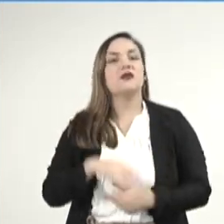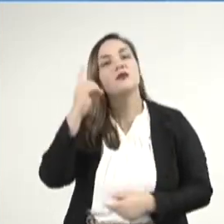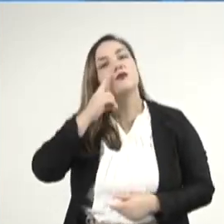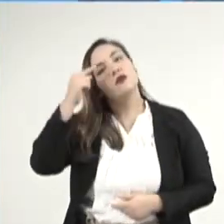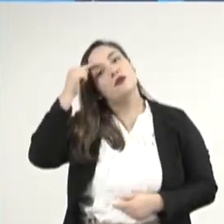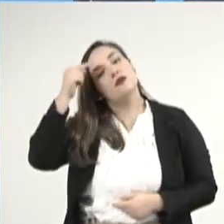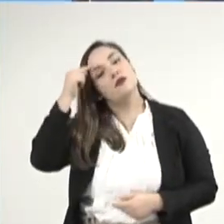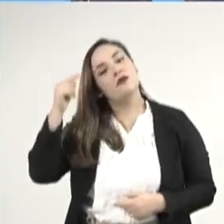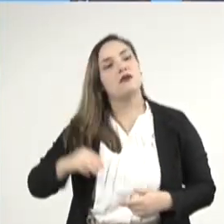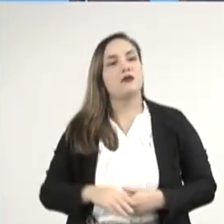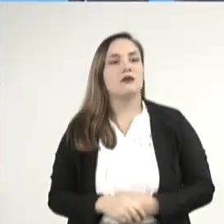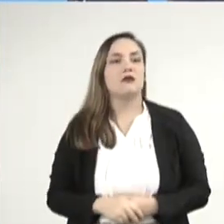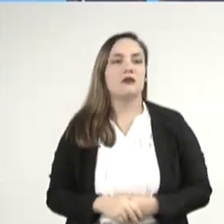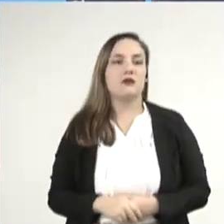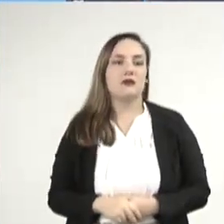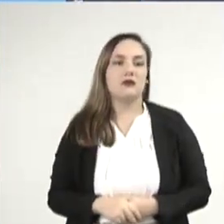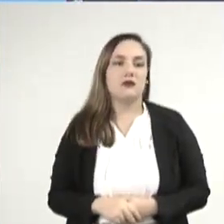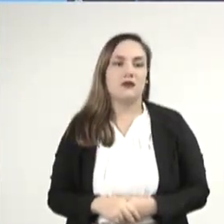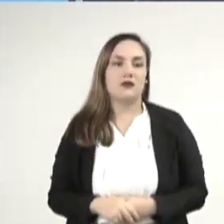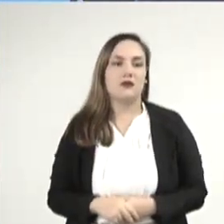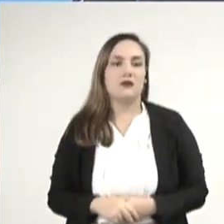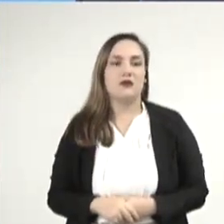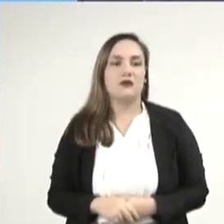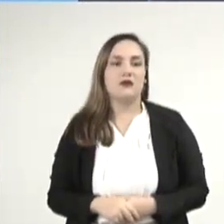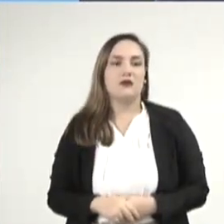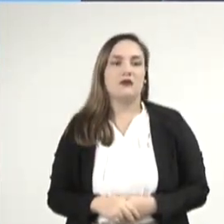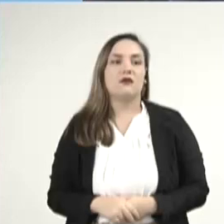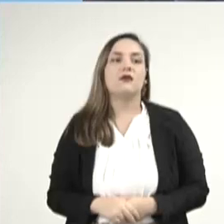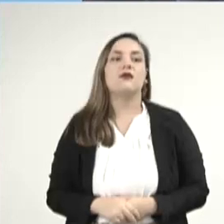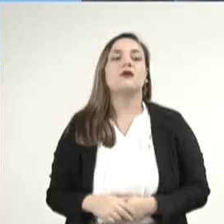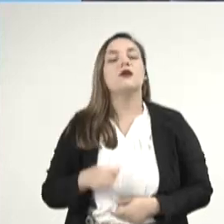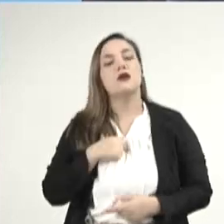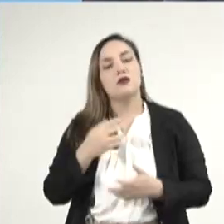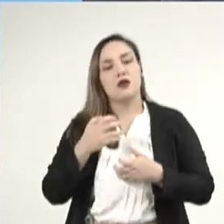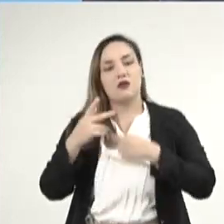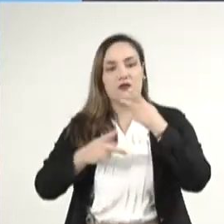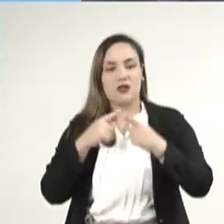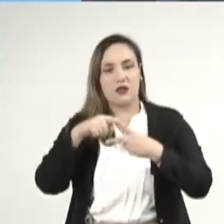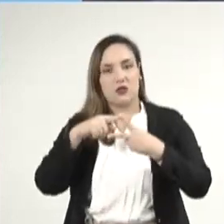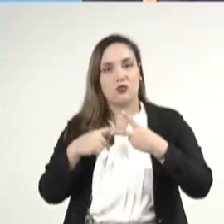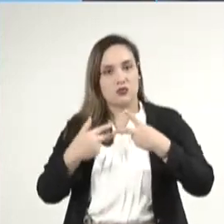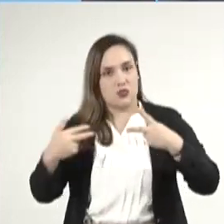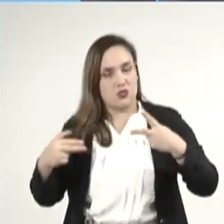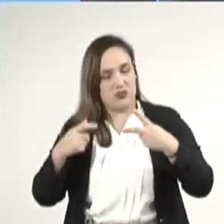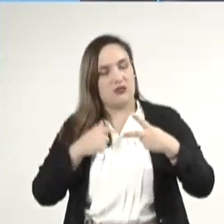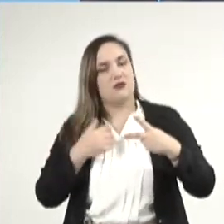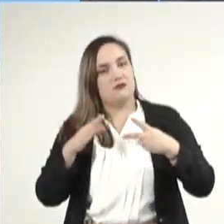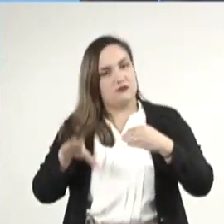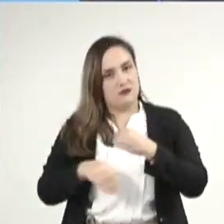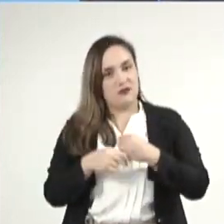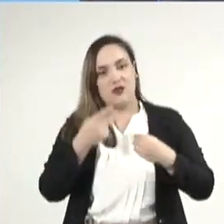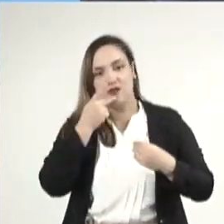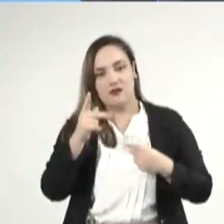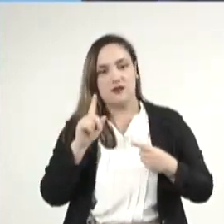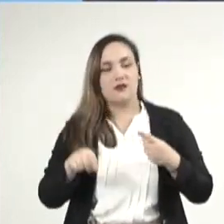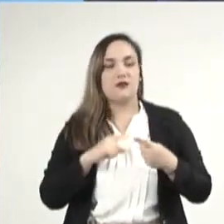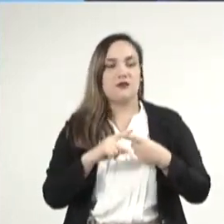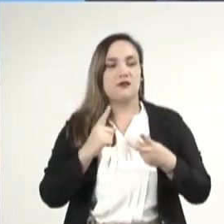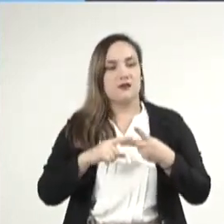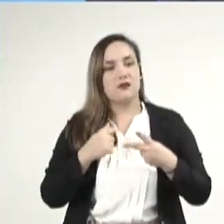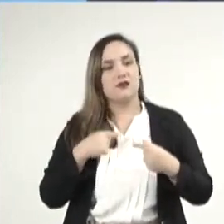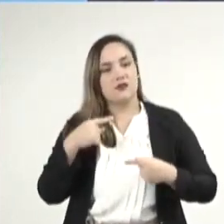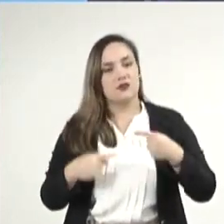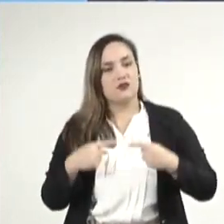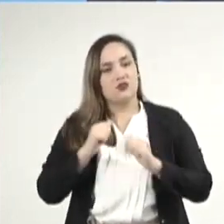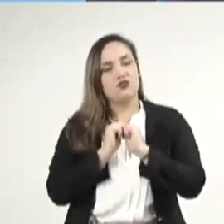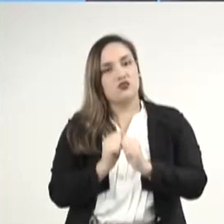Teixeira. Deputado, queria colocar o meu à parte em 2 pontos. Primeiro, nós estávamos discutindo,